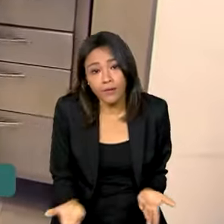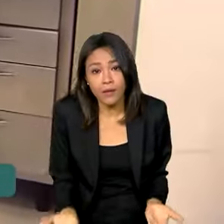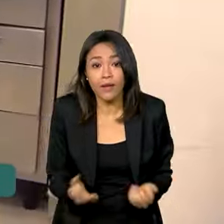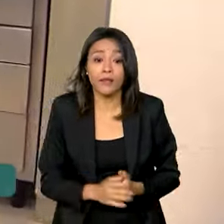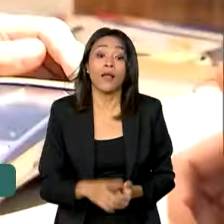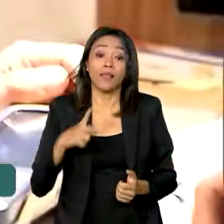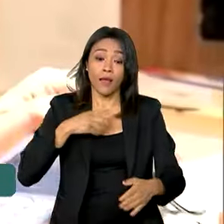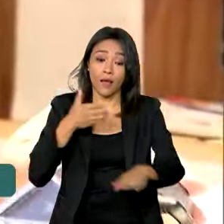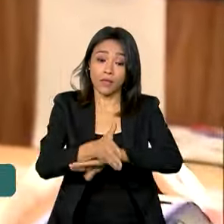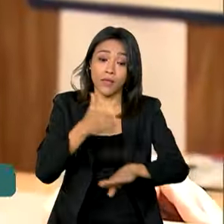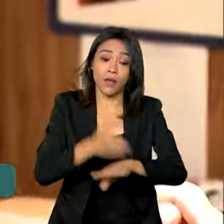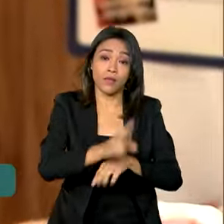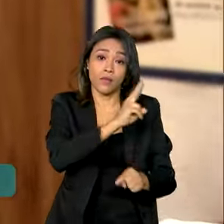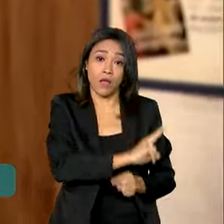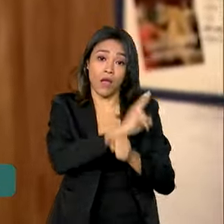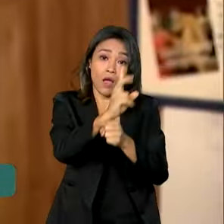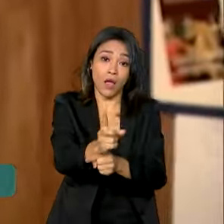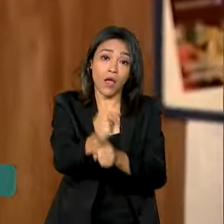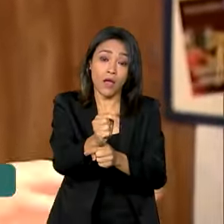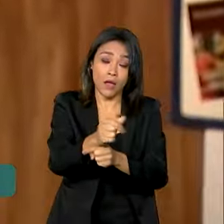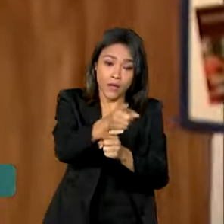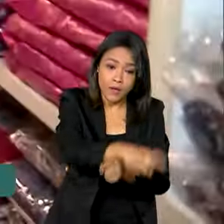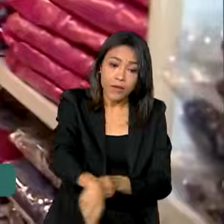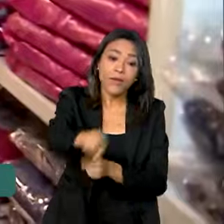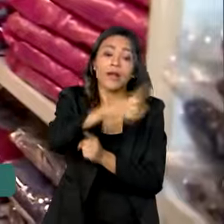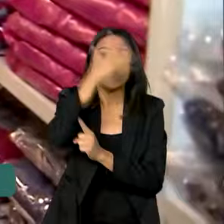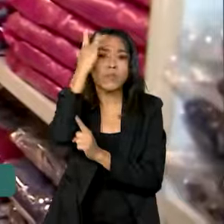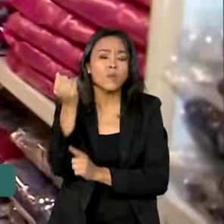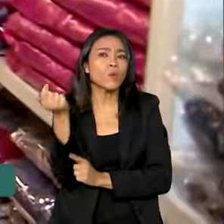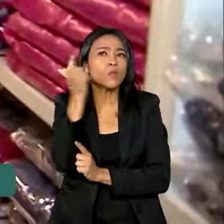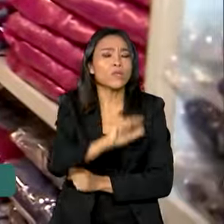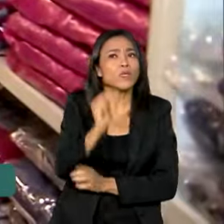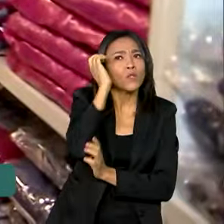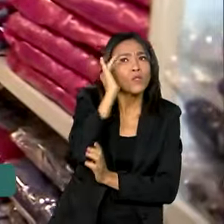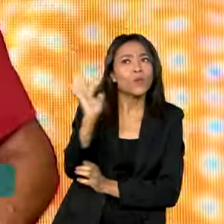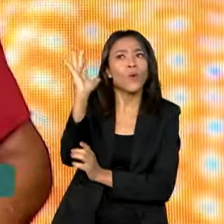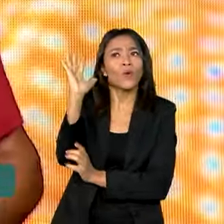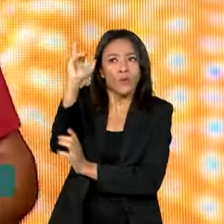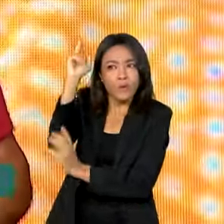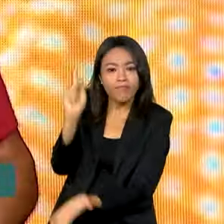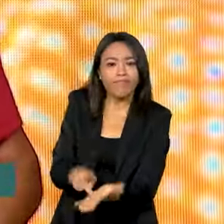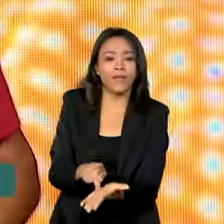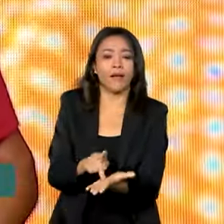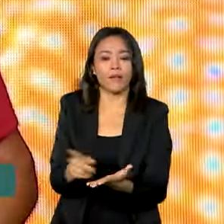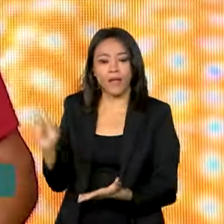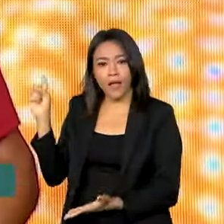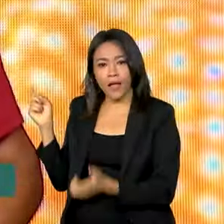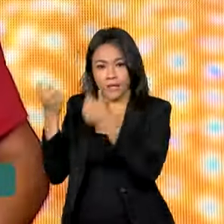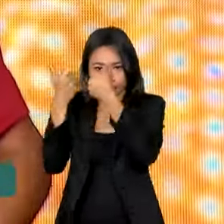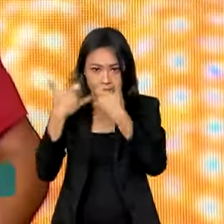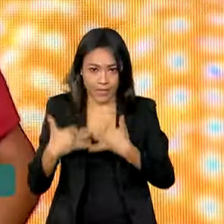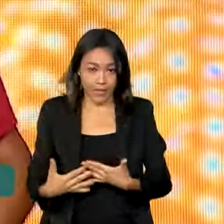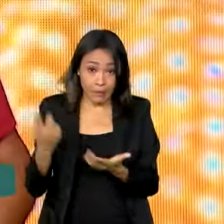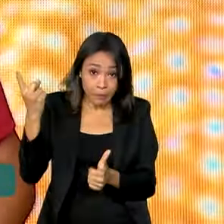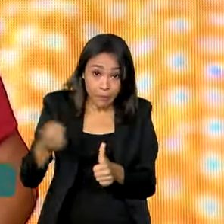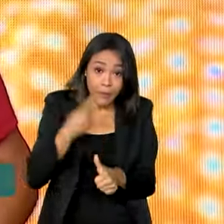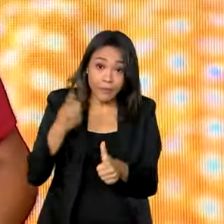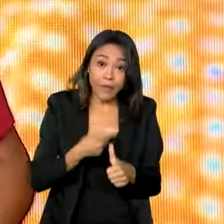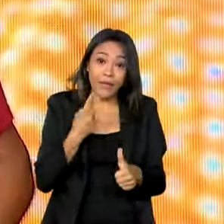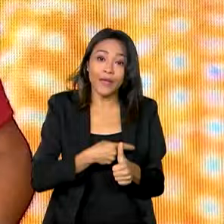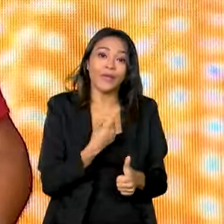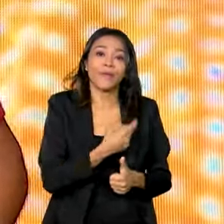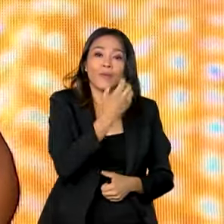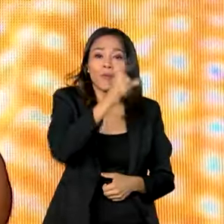ao crédito possibilita que as pessoas transformem sonhos em realidade. Primeiro eu comecei com o programa Bolsa